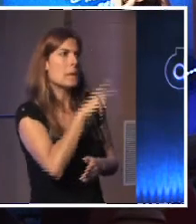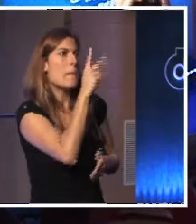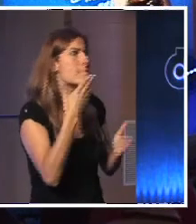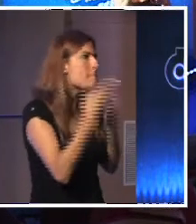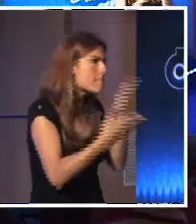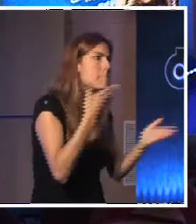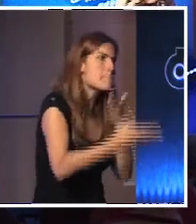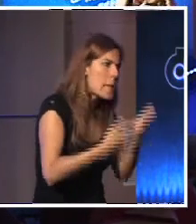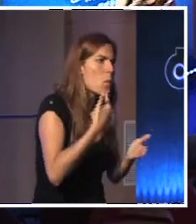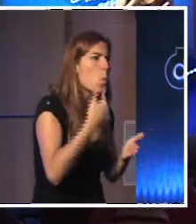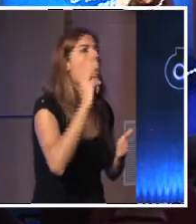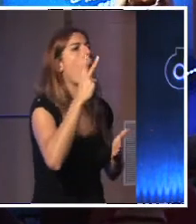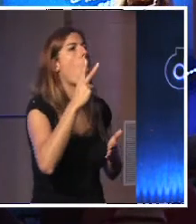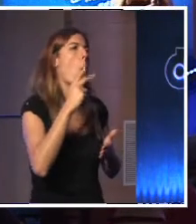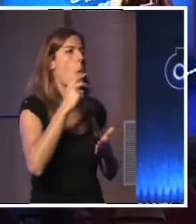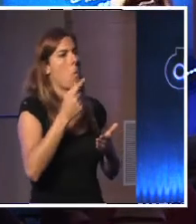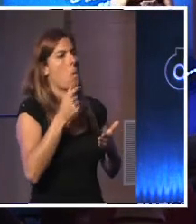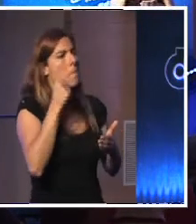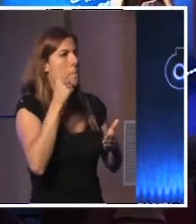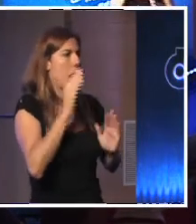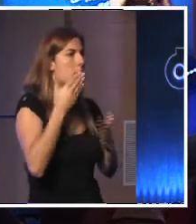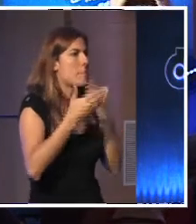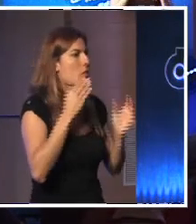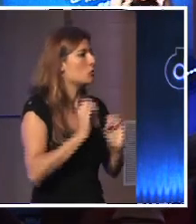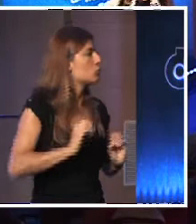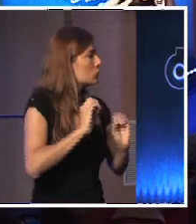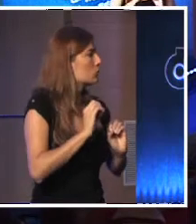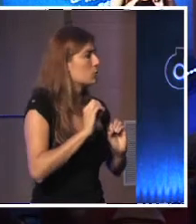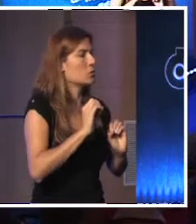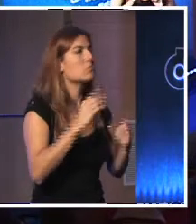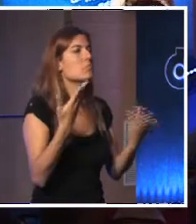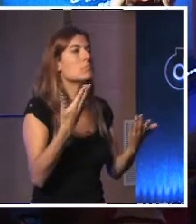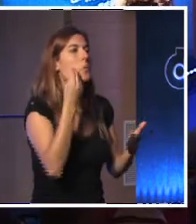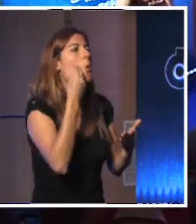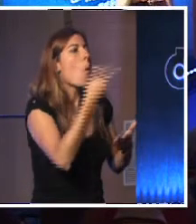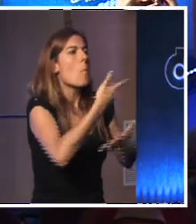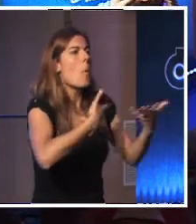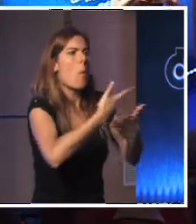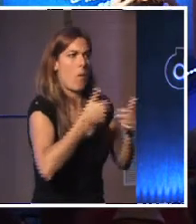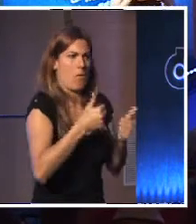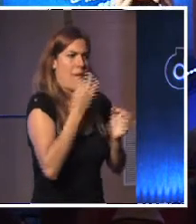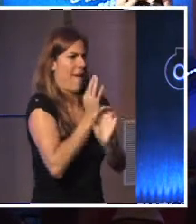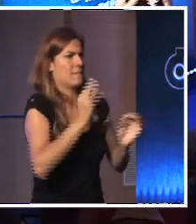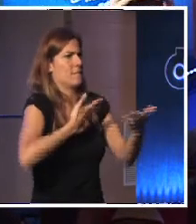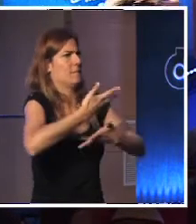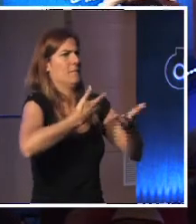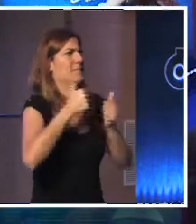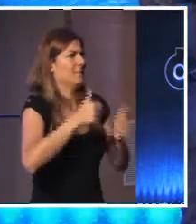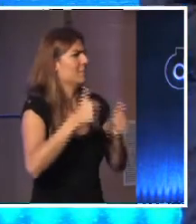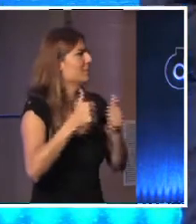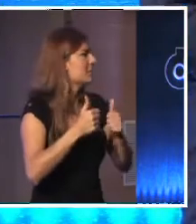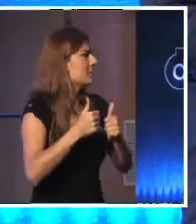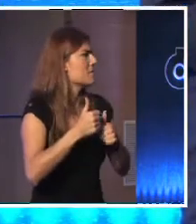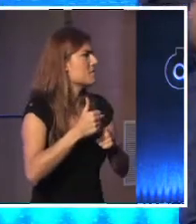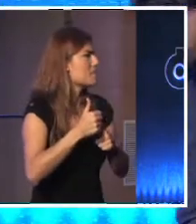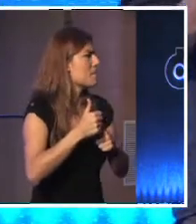pedidos ou ainda não? Para que tenham, de facto, esta coisa fantástica de interagir com o cão. Eu acho que não é